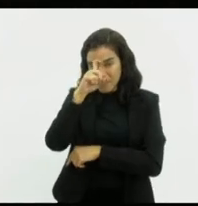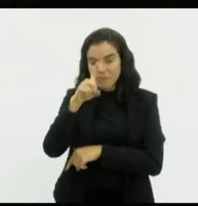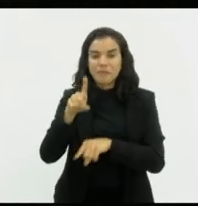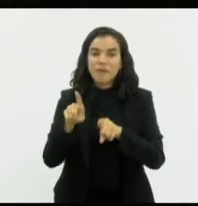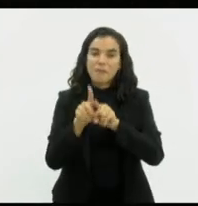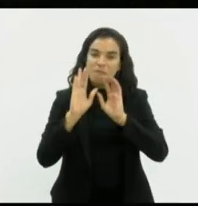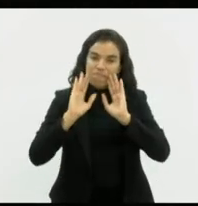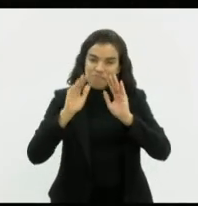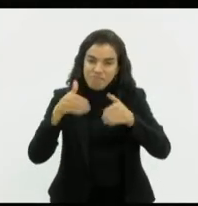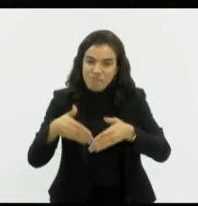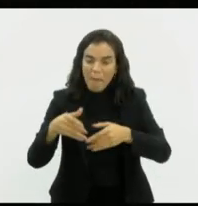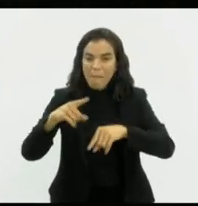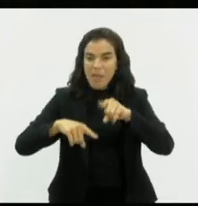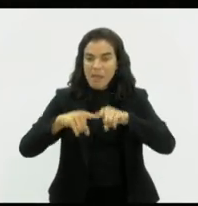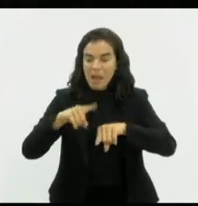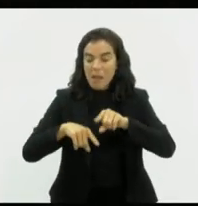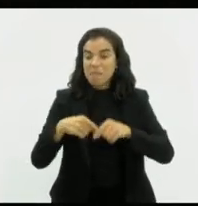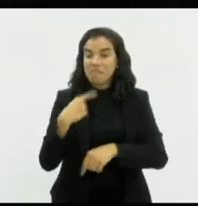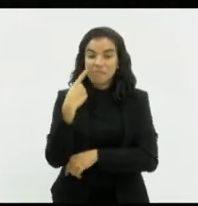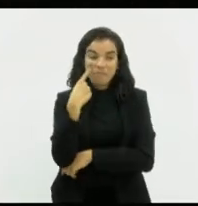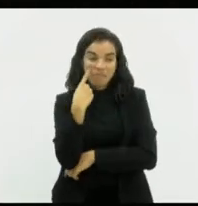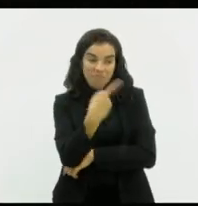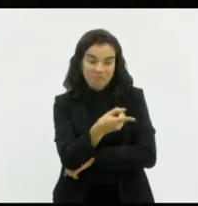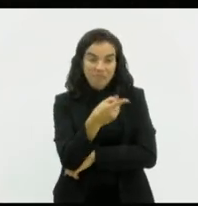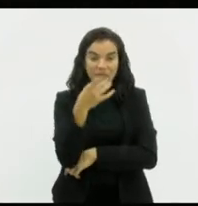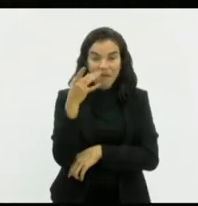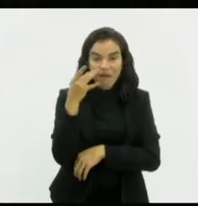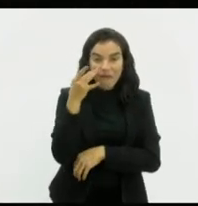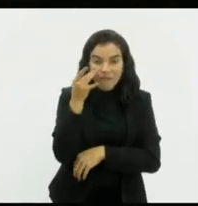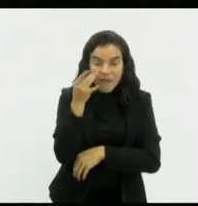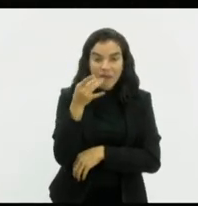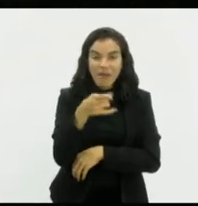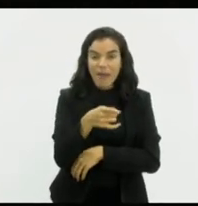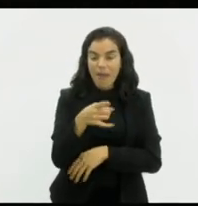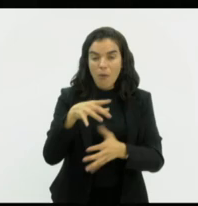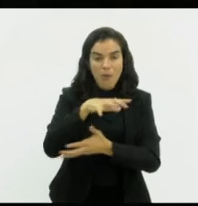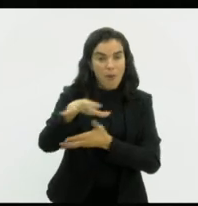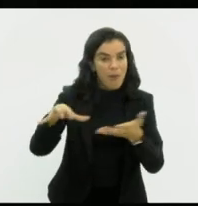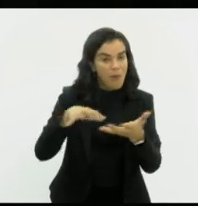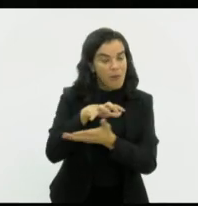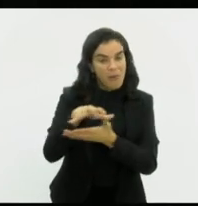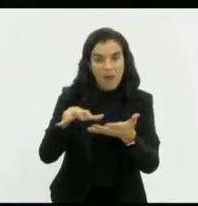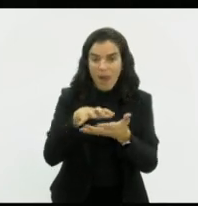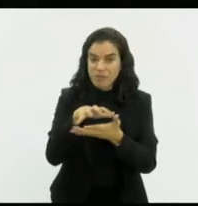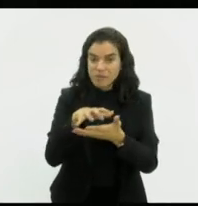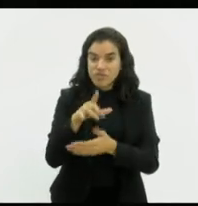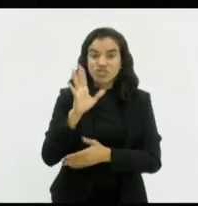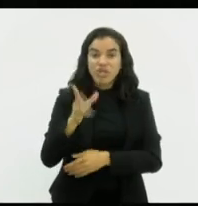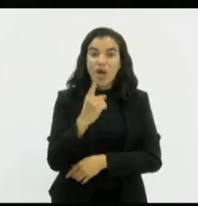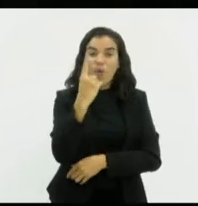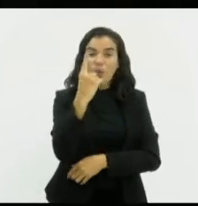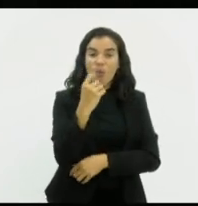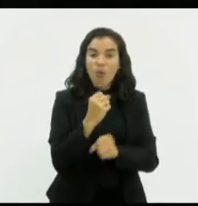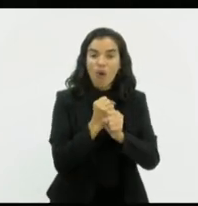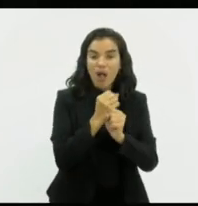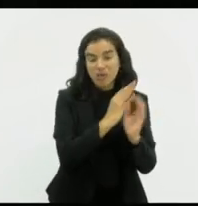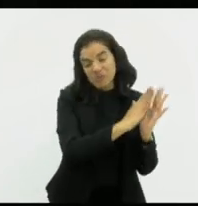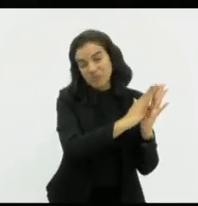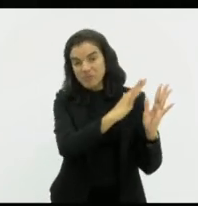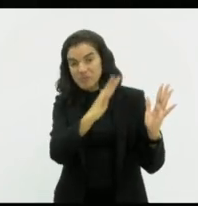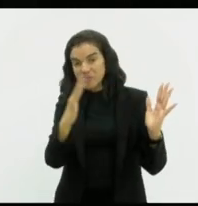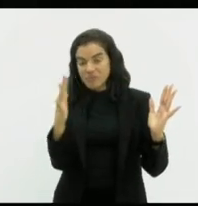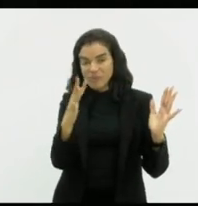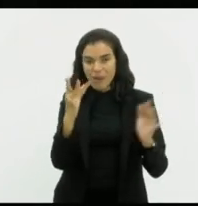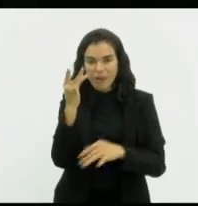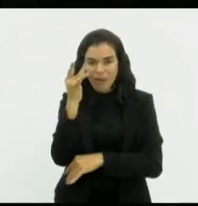compras, mas o que nós estamos vivenciando é um caos na área da saúde. Então já se passou um ano e, pelo que eu assisti,